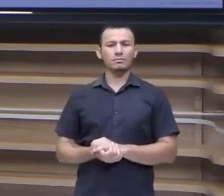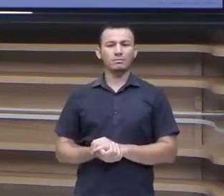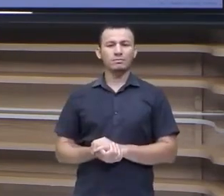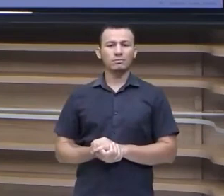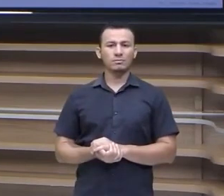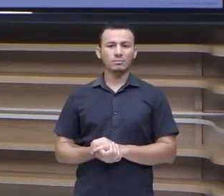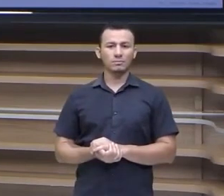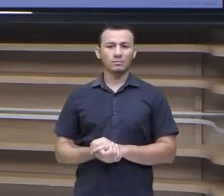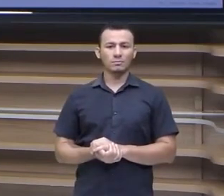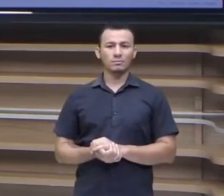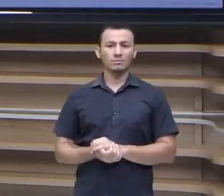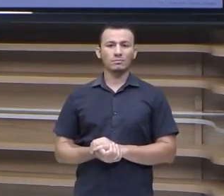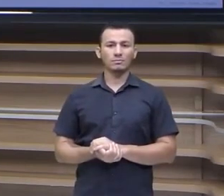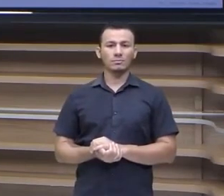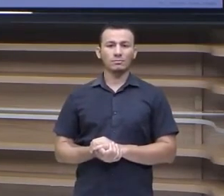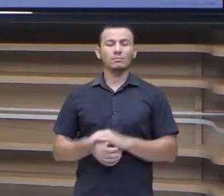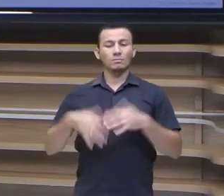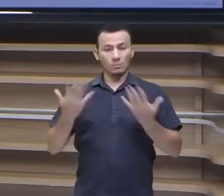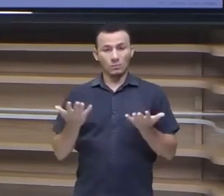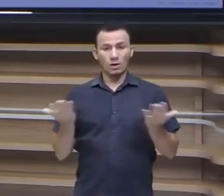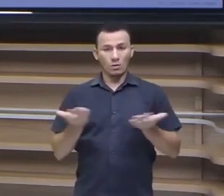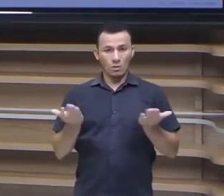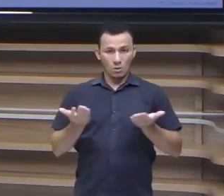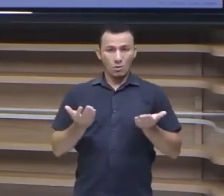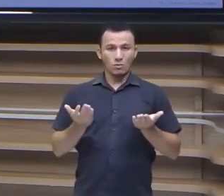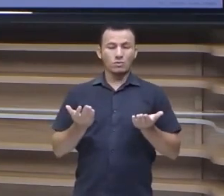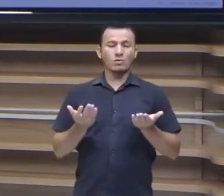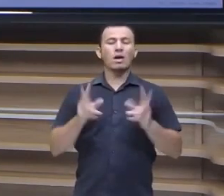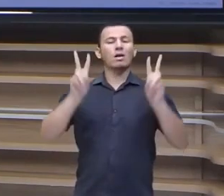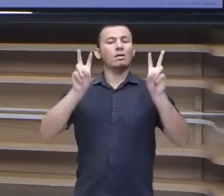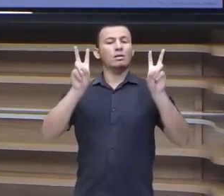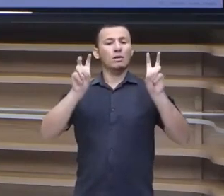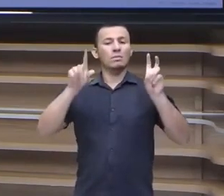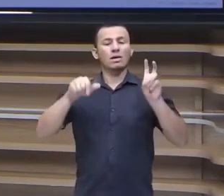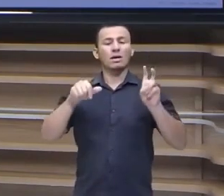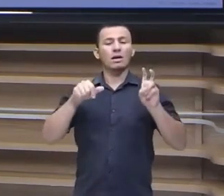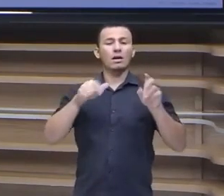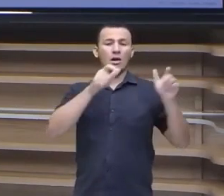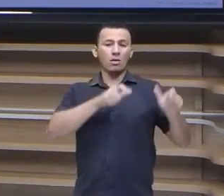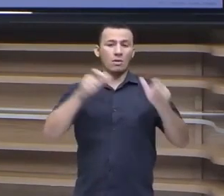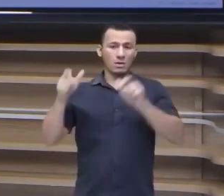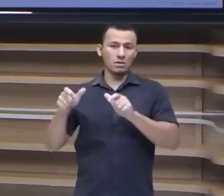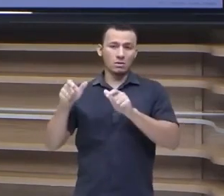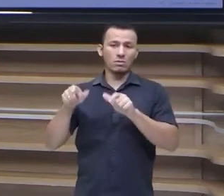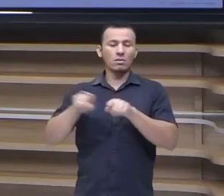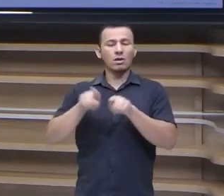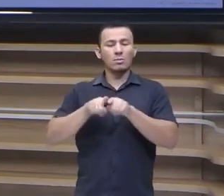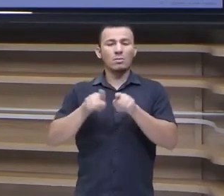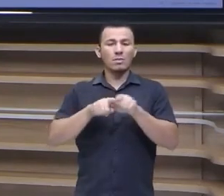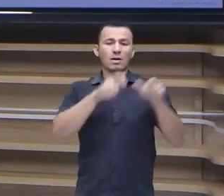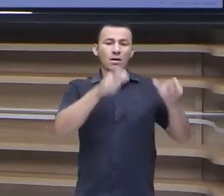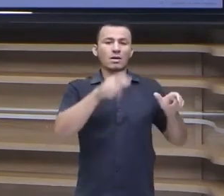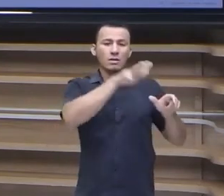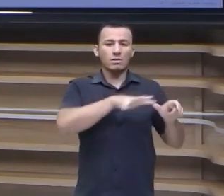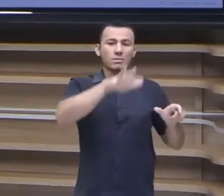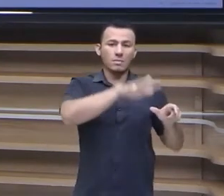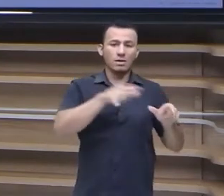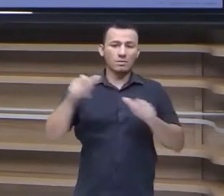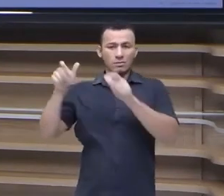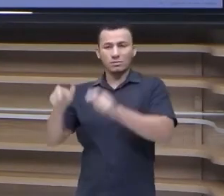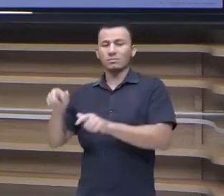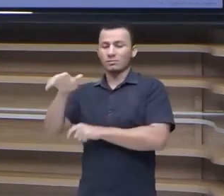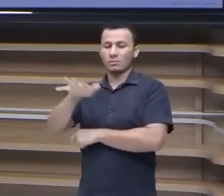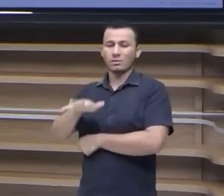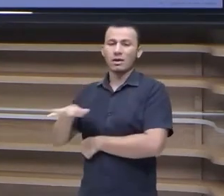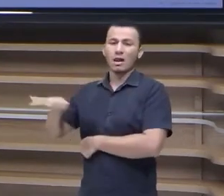Então, a aula de hoje é sobre isso, sobre localizar o nosso espaço, né? A nossa localização no seu espaço.